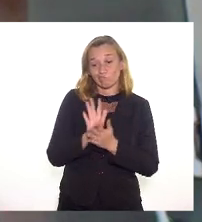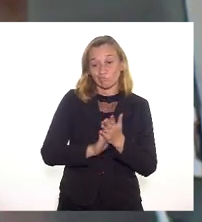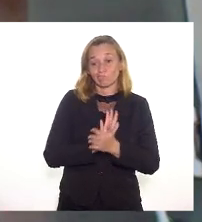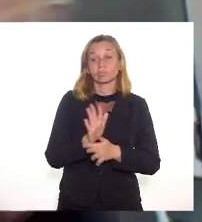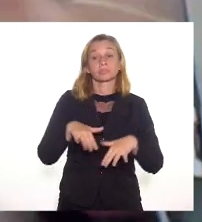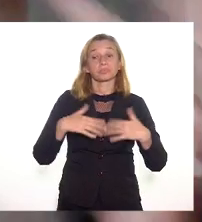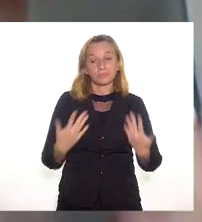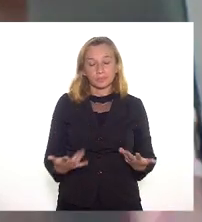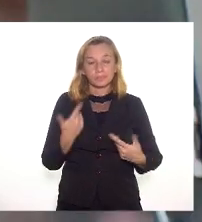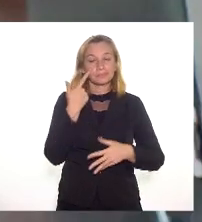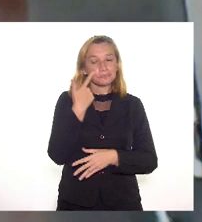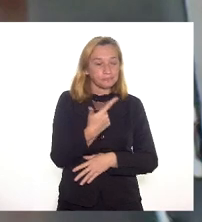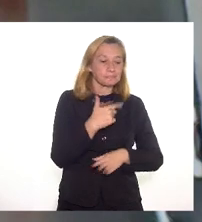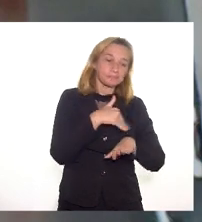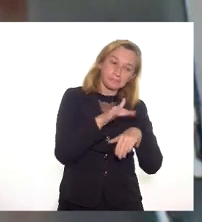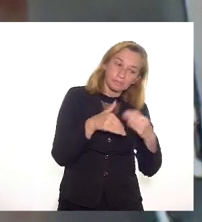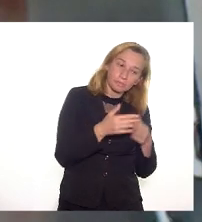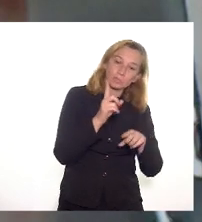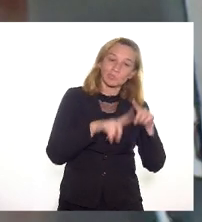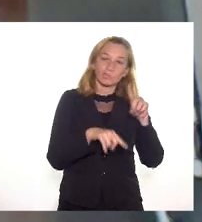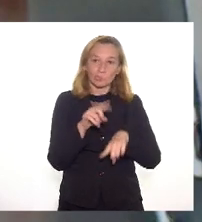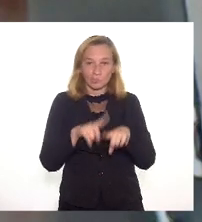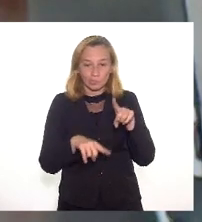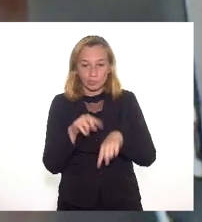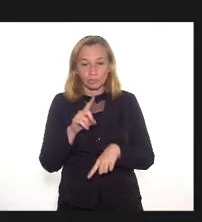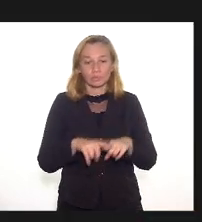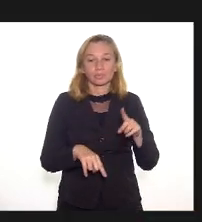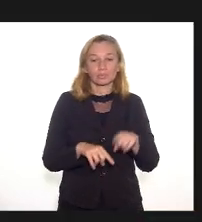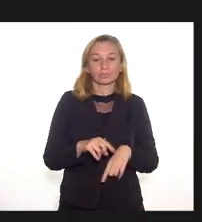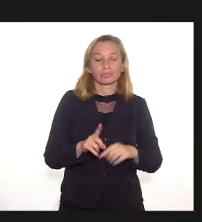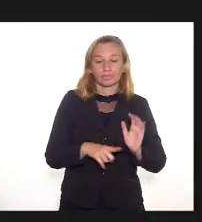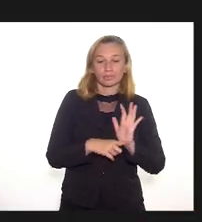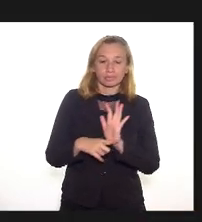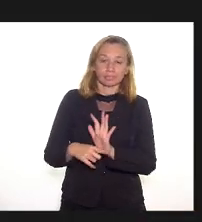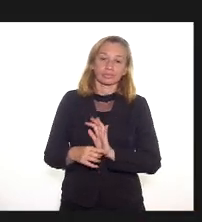Então, temos que rever todos esses equipamentos para dar uma destinação.